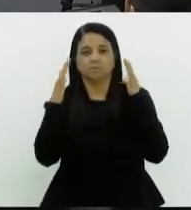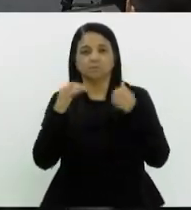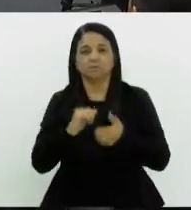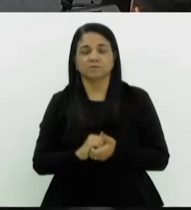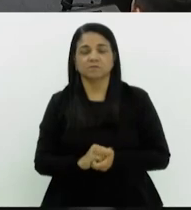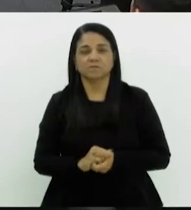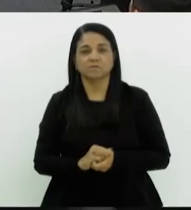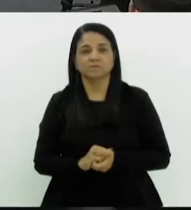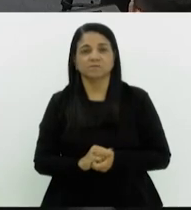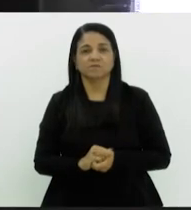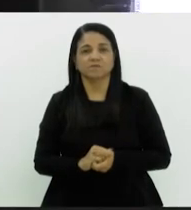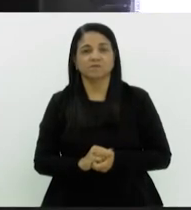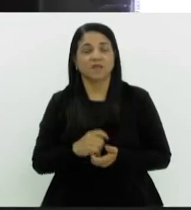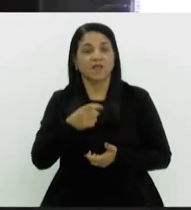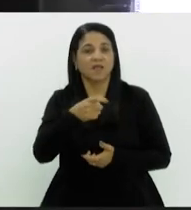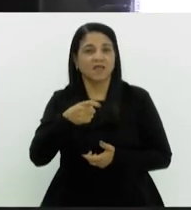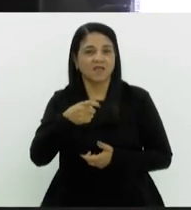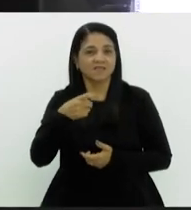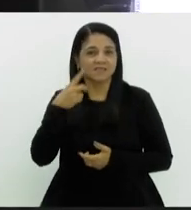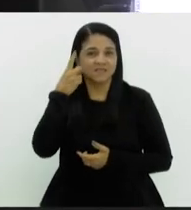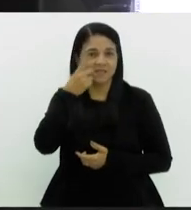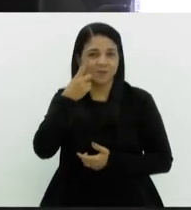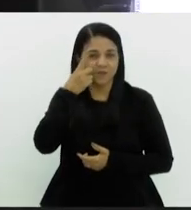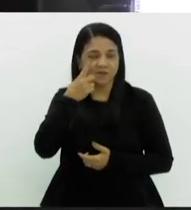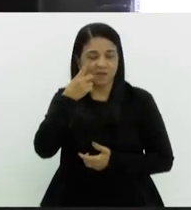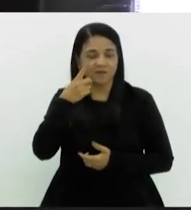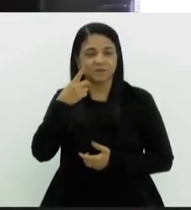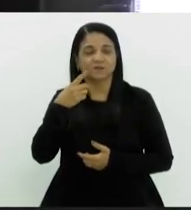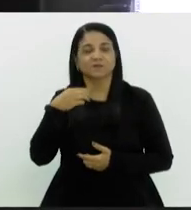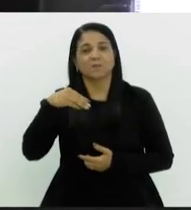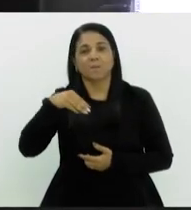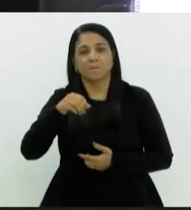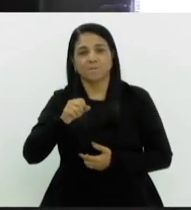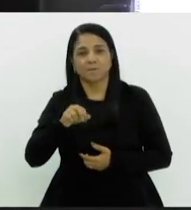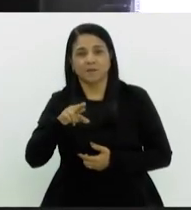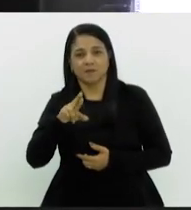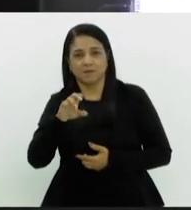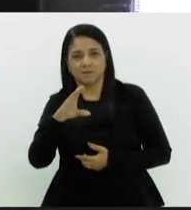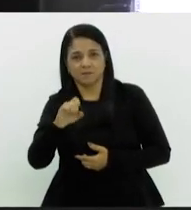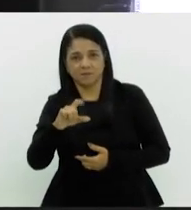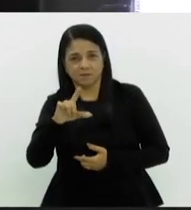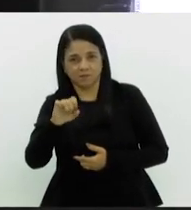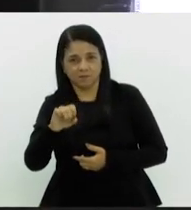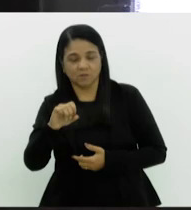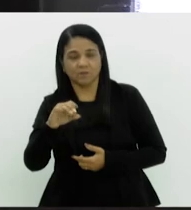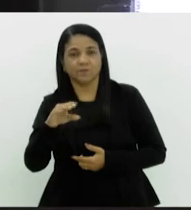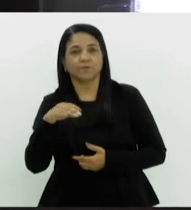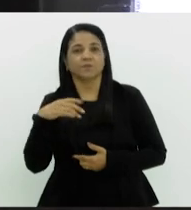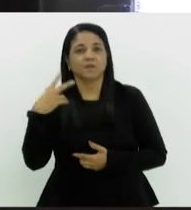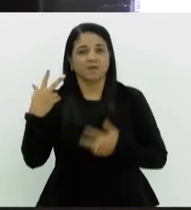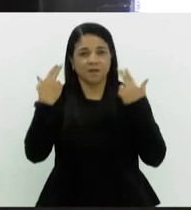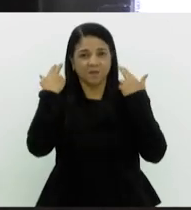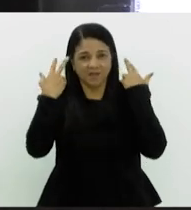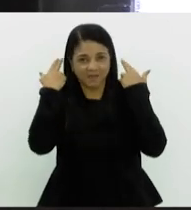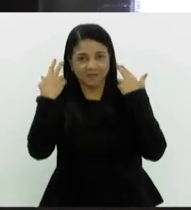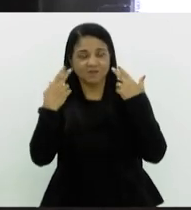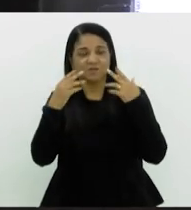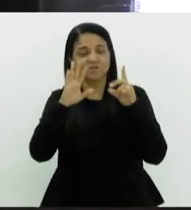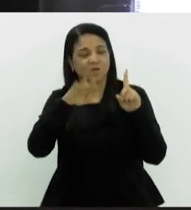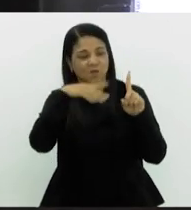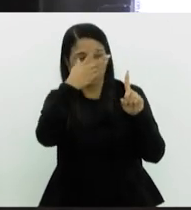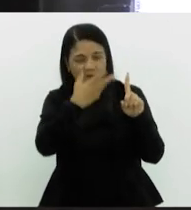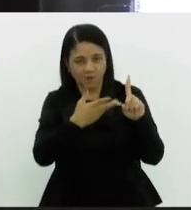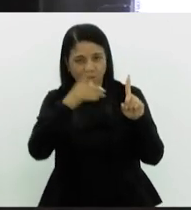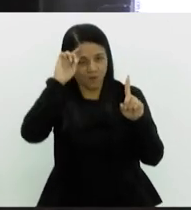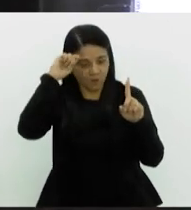E o nosso querido ex-deputado Marcelo Cabeleireiro, autor dessa homenagem ao